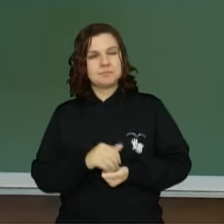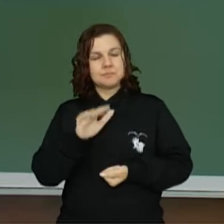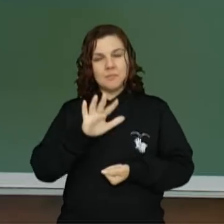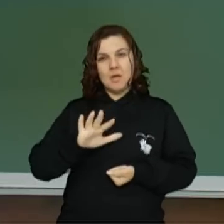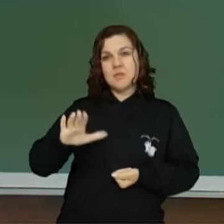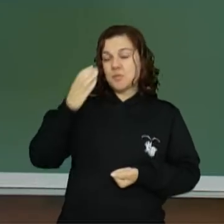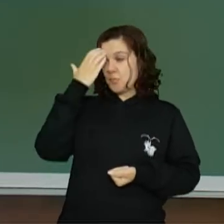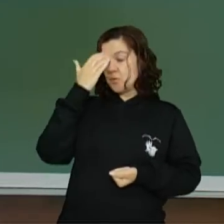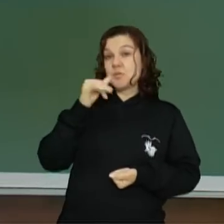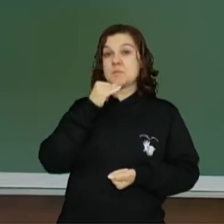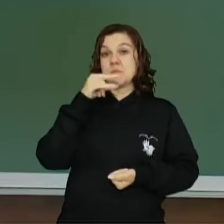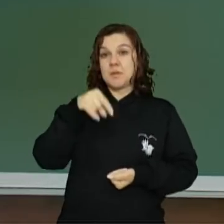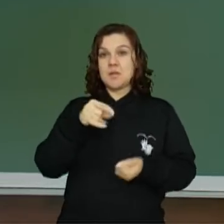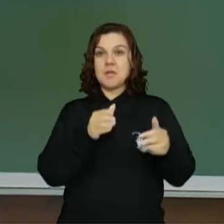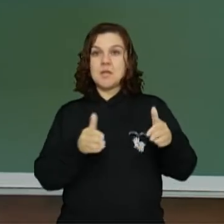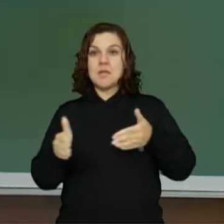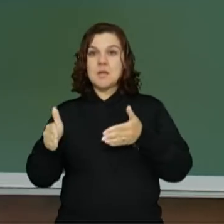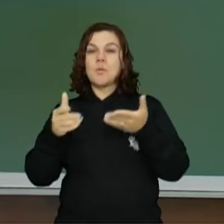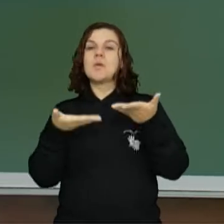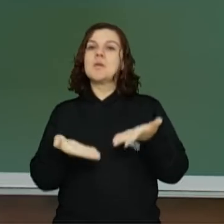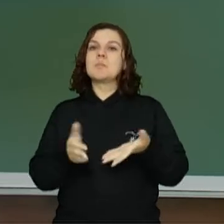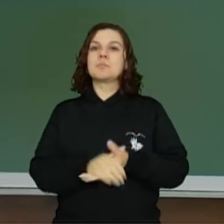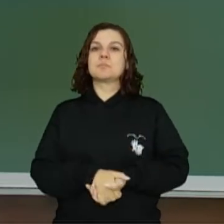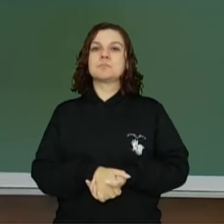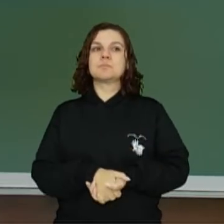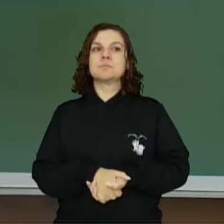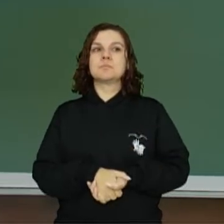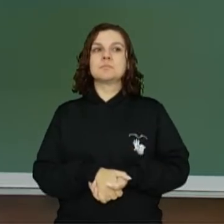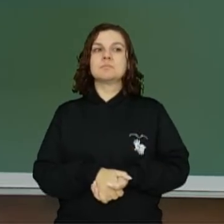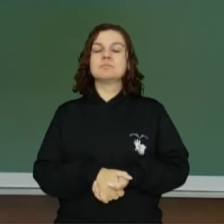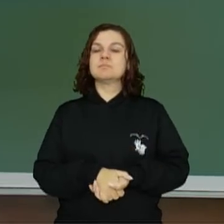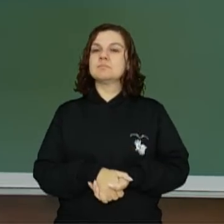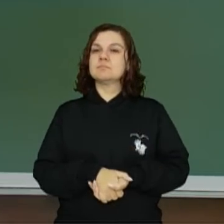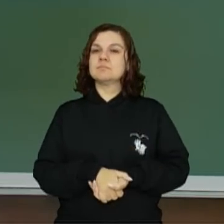de Curitiba, né? Nós temos o rio